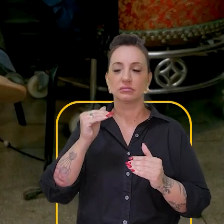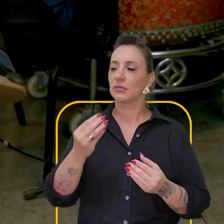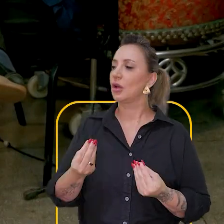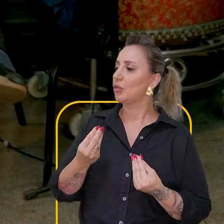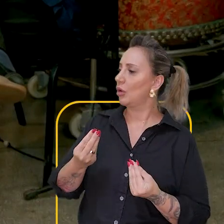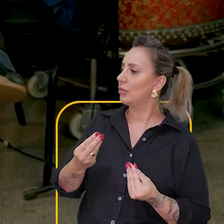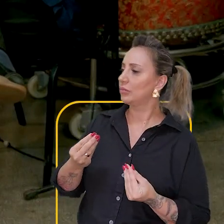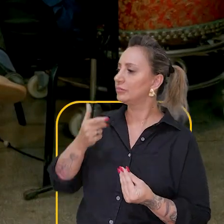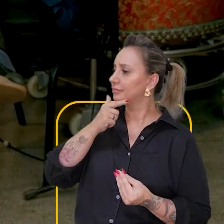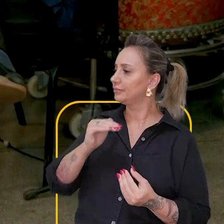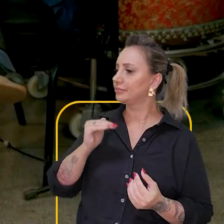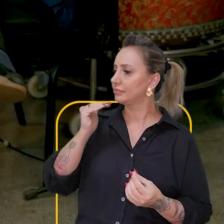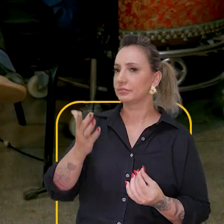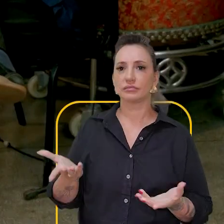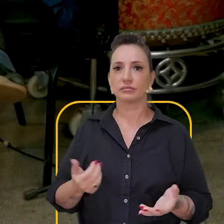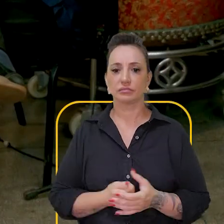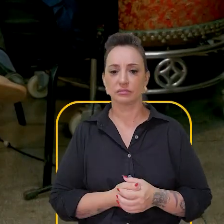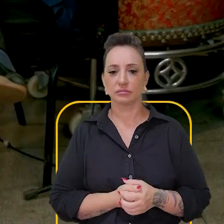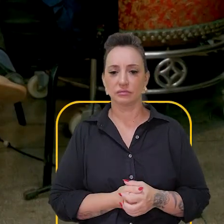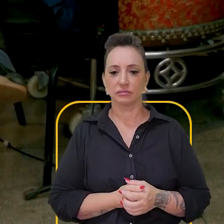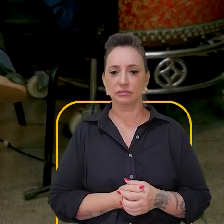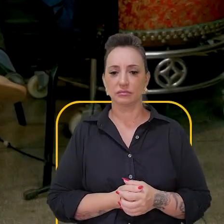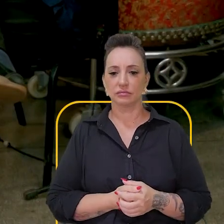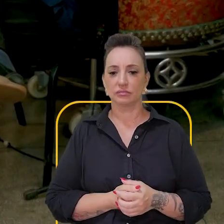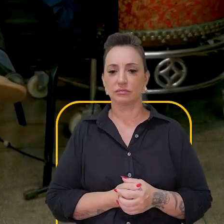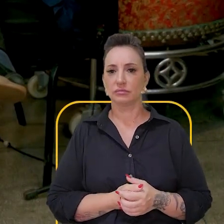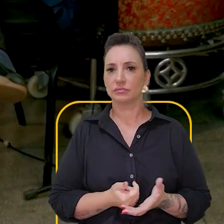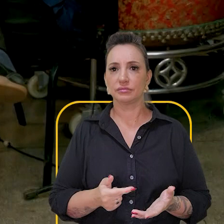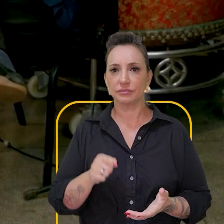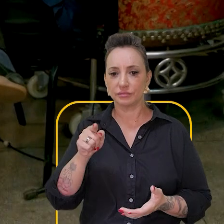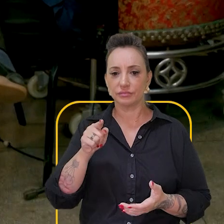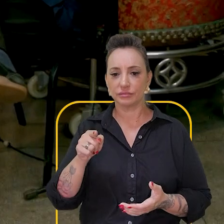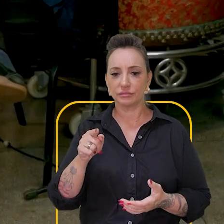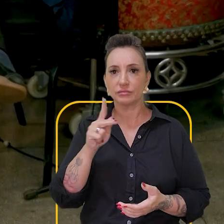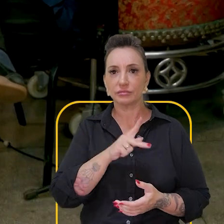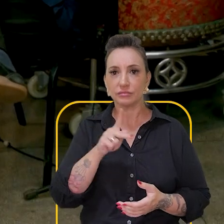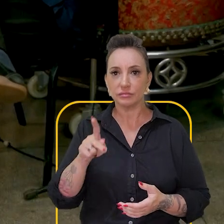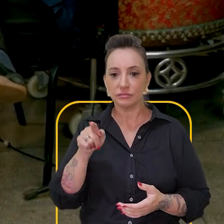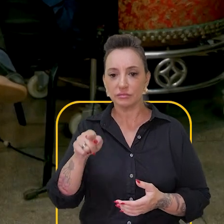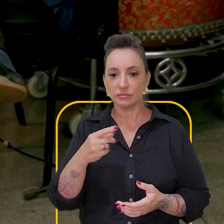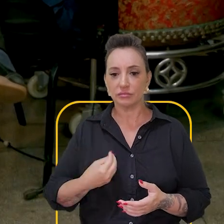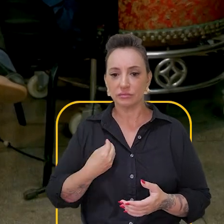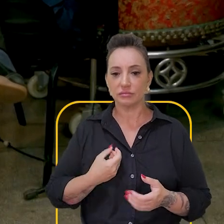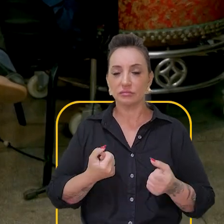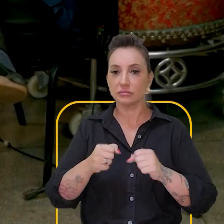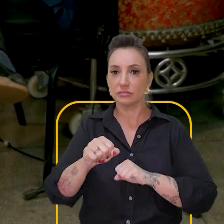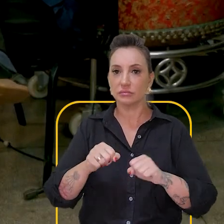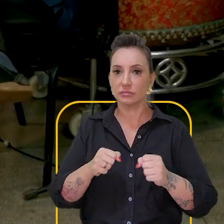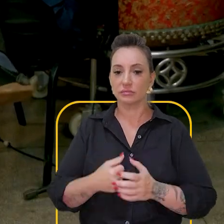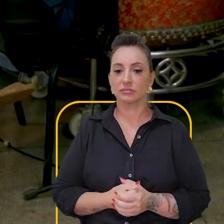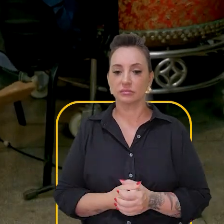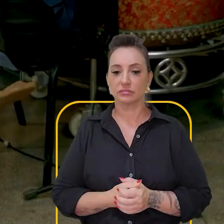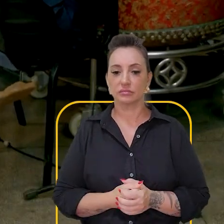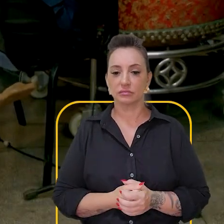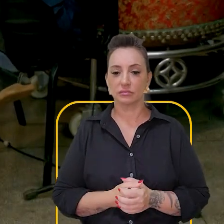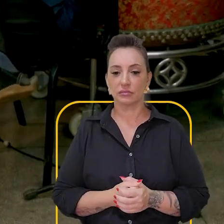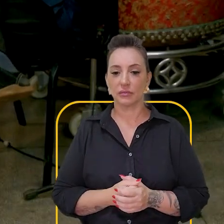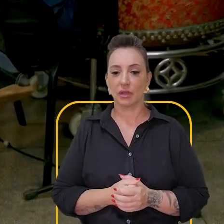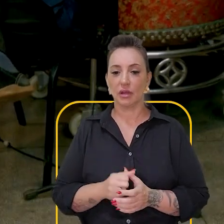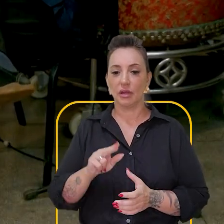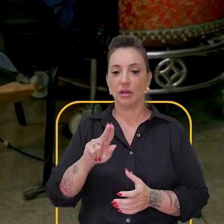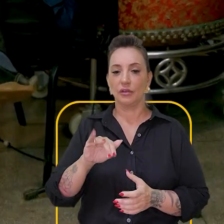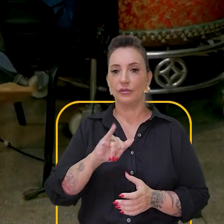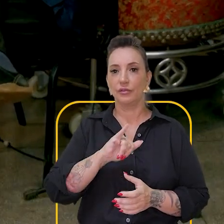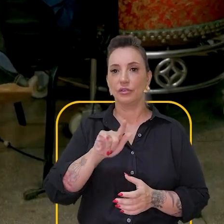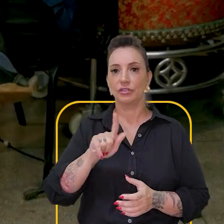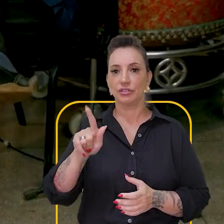de confu o Fuji o Fuji foi campeão mundial em Taiwan koxu e depois em em